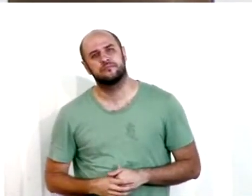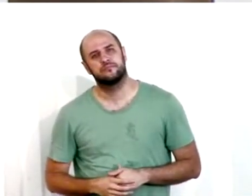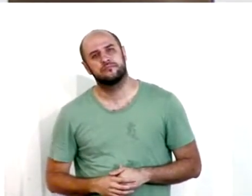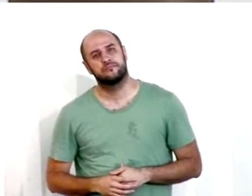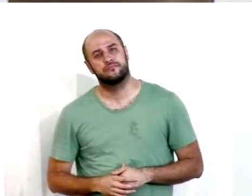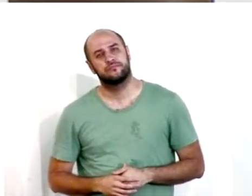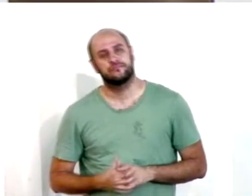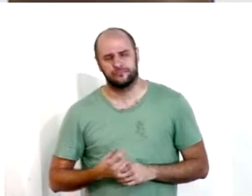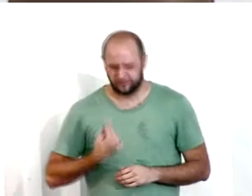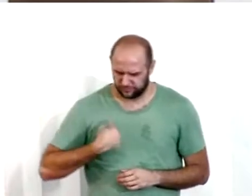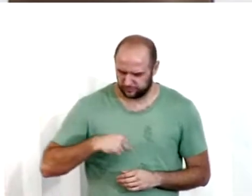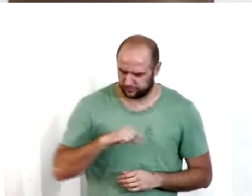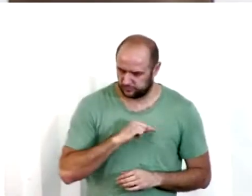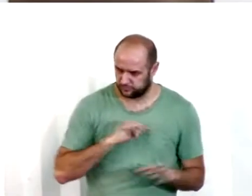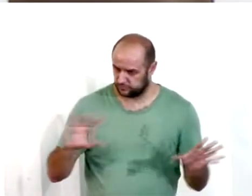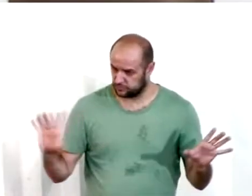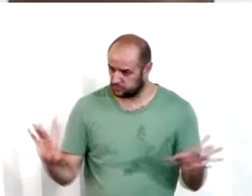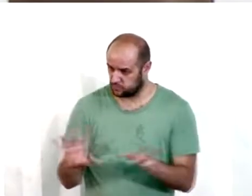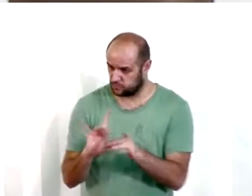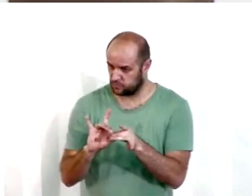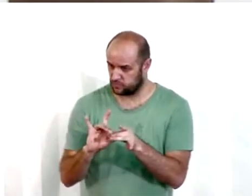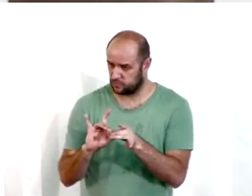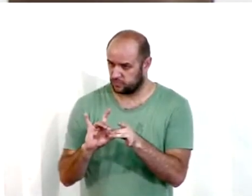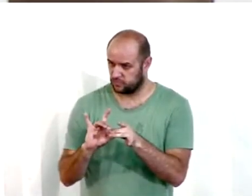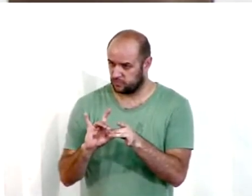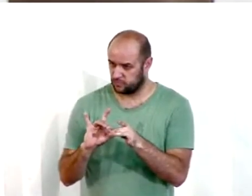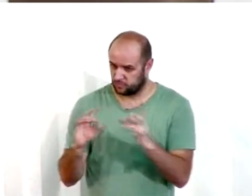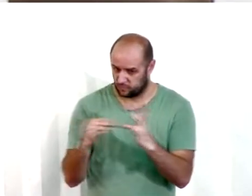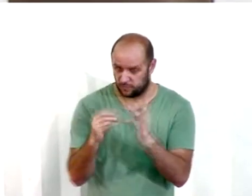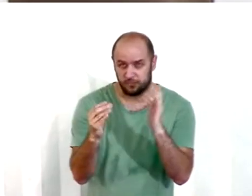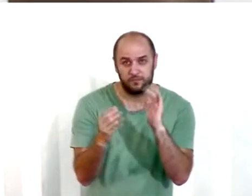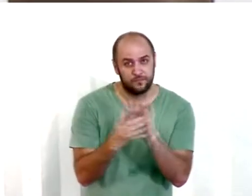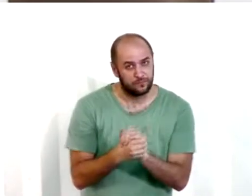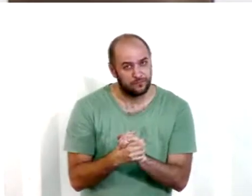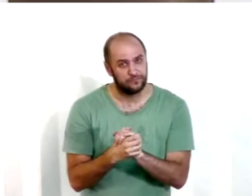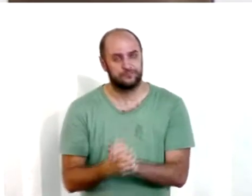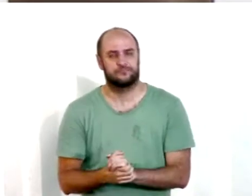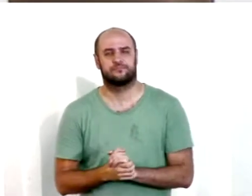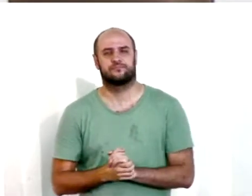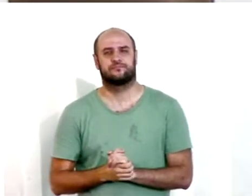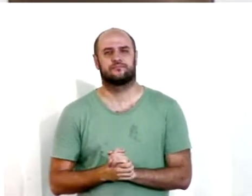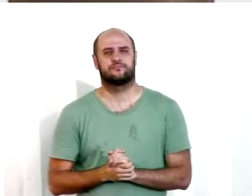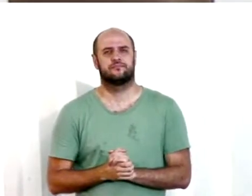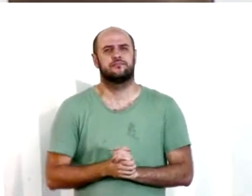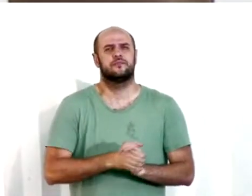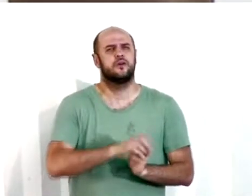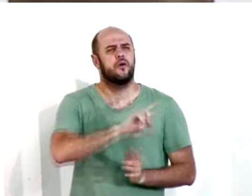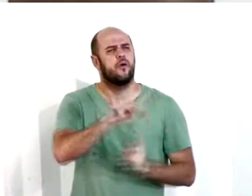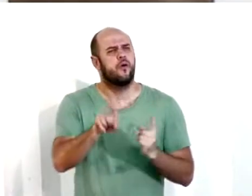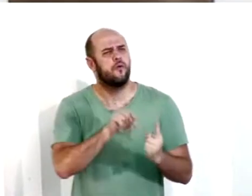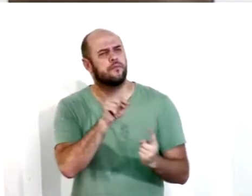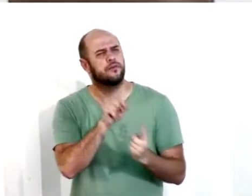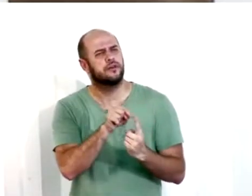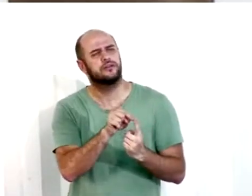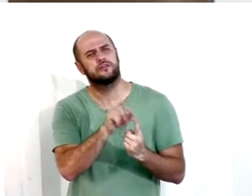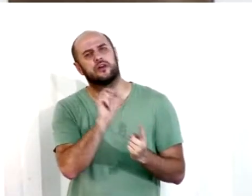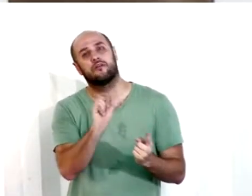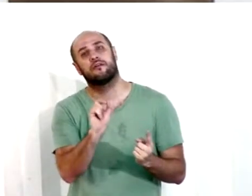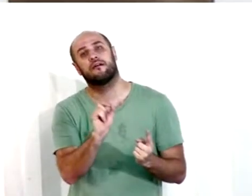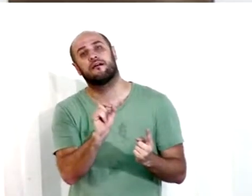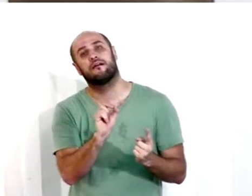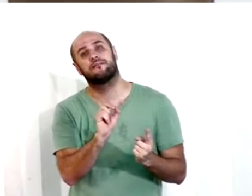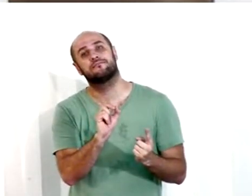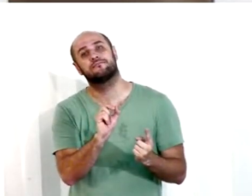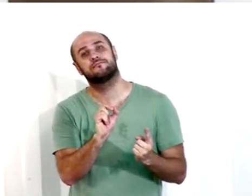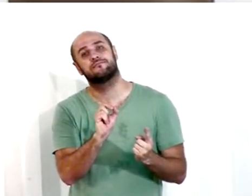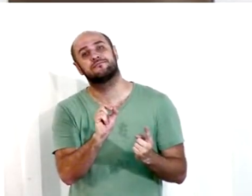Quando nós nos unimos em matrimônio, o propósito disso